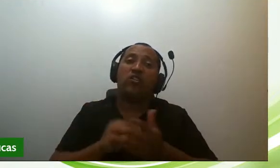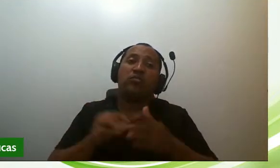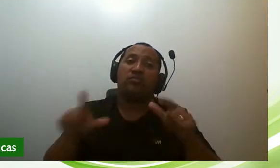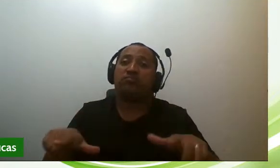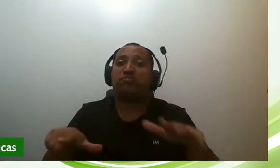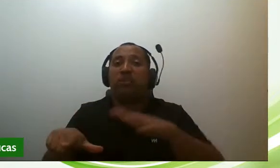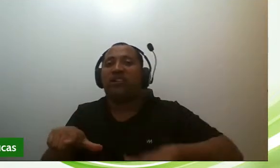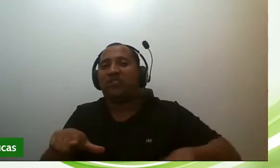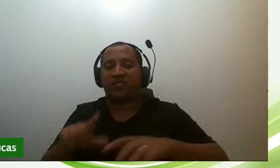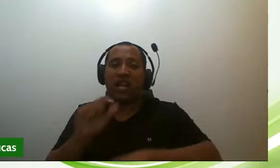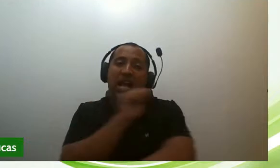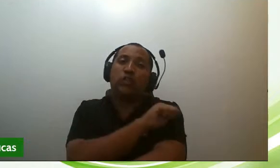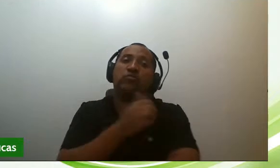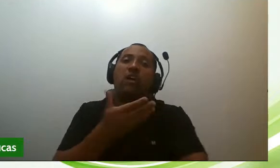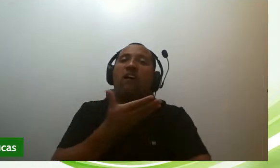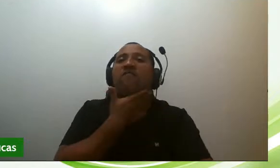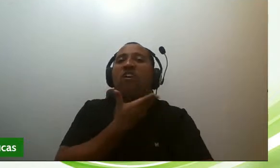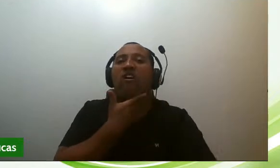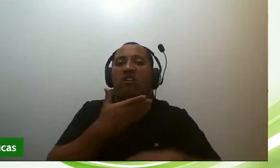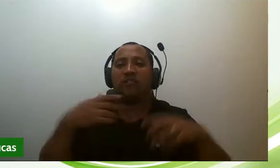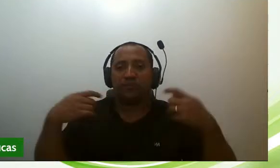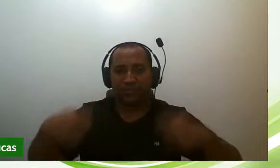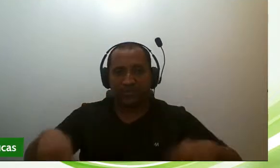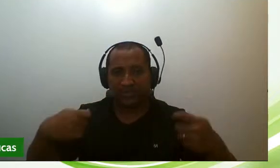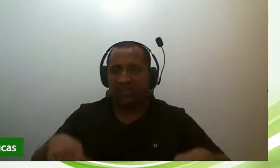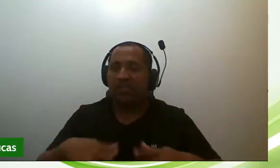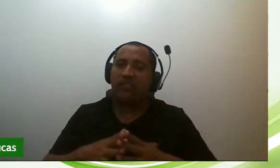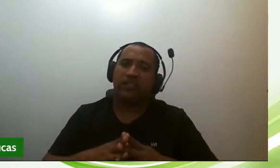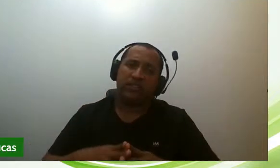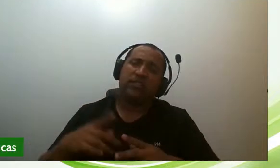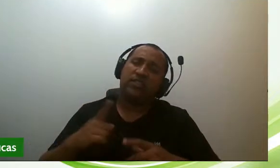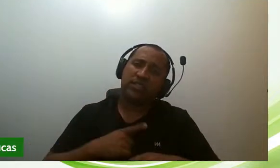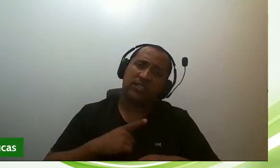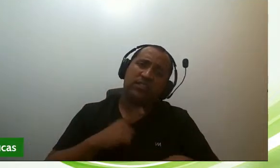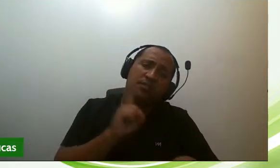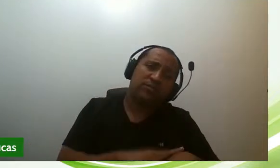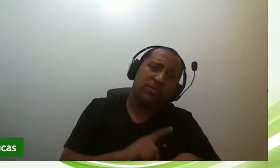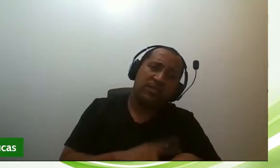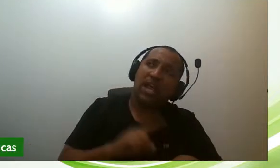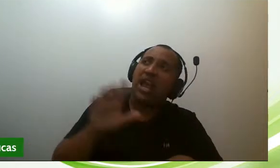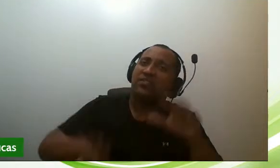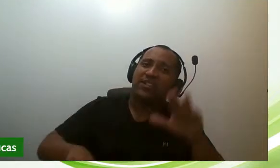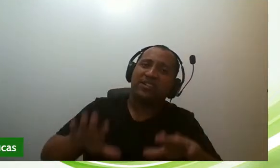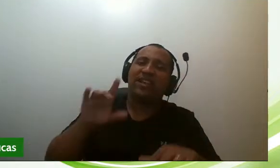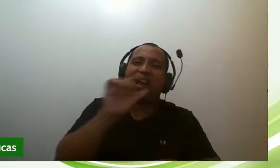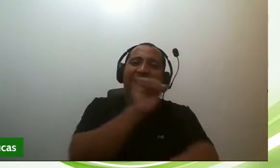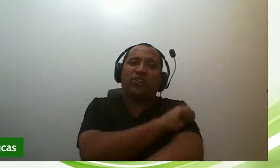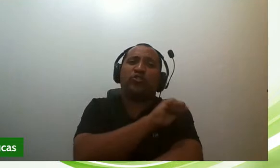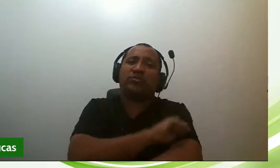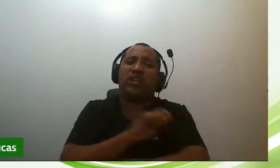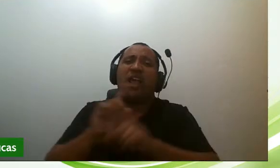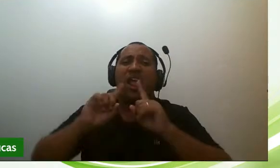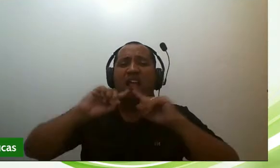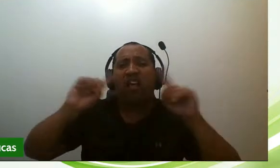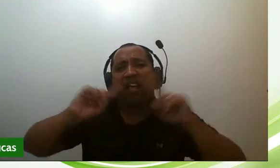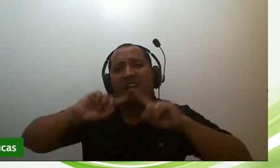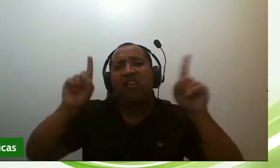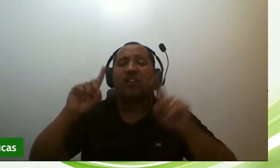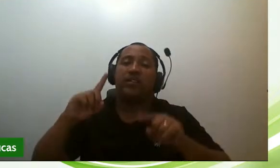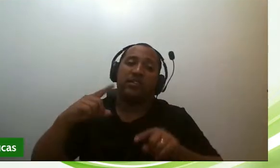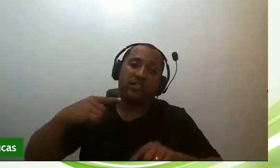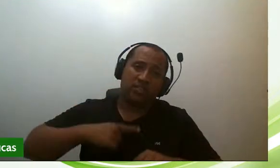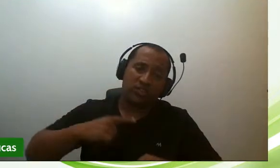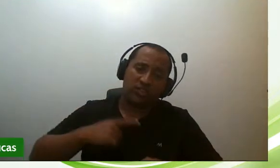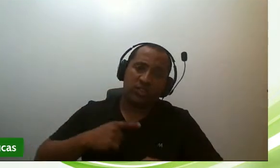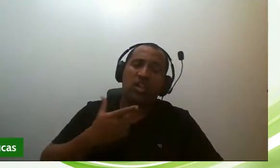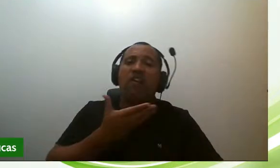aluno precisa ter voz. Né? Em muitos momentos, eles reclamam isso, essa falta de possibilidade de colocar a